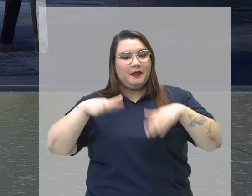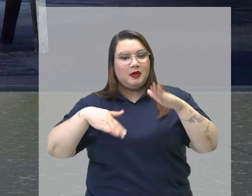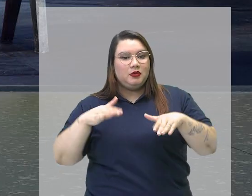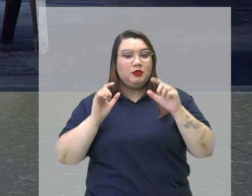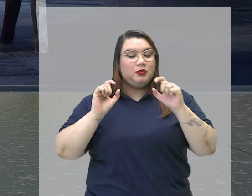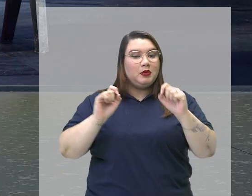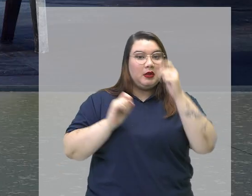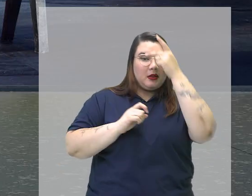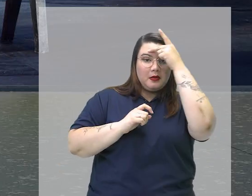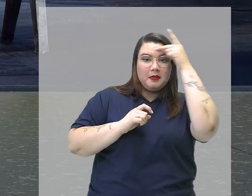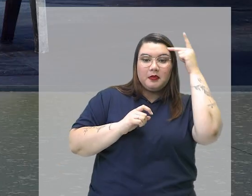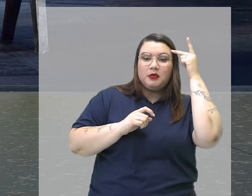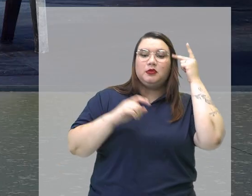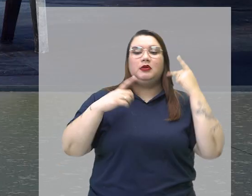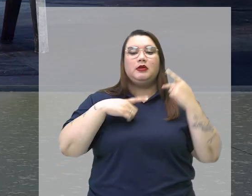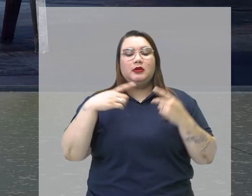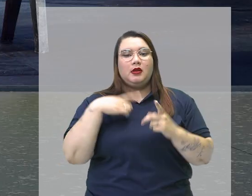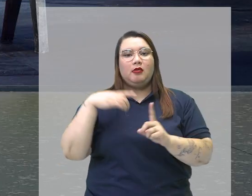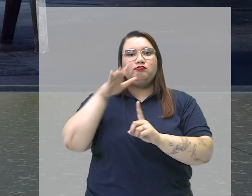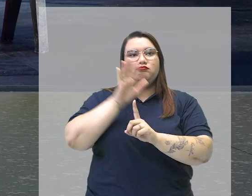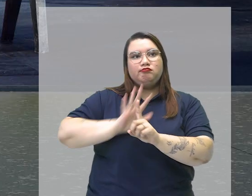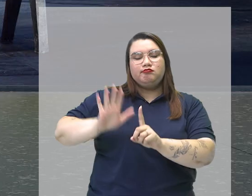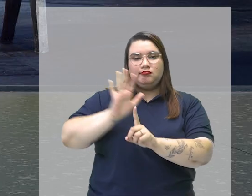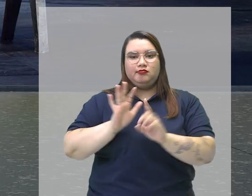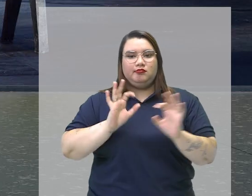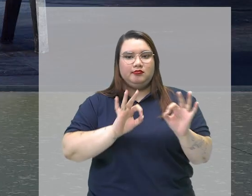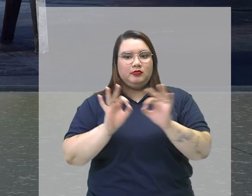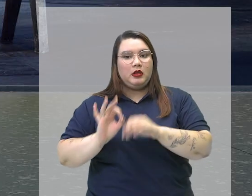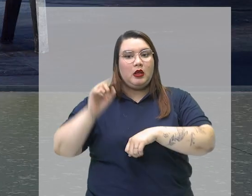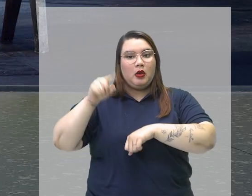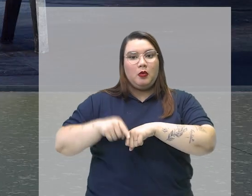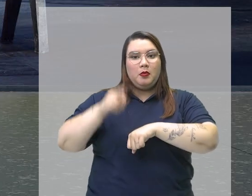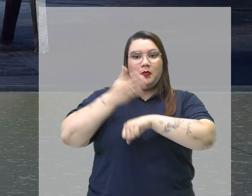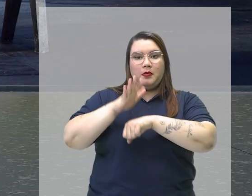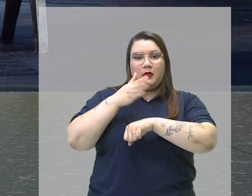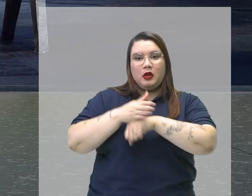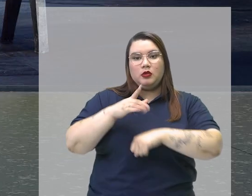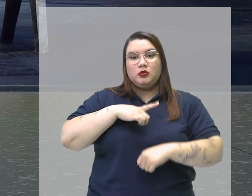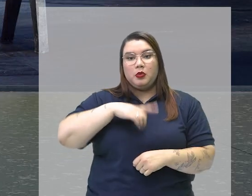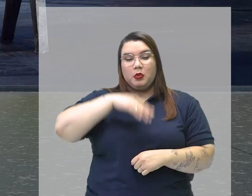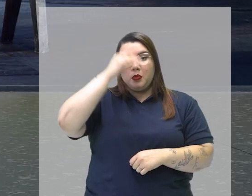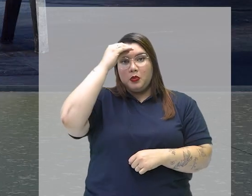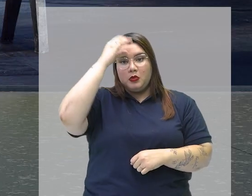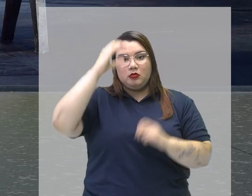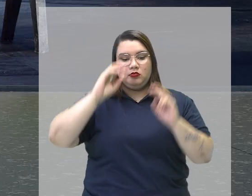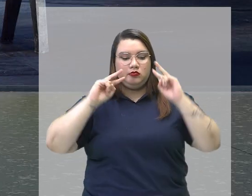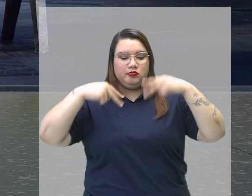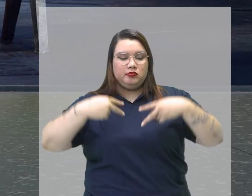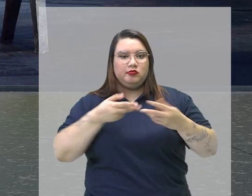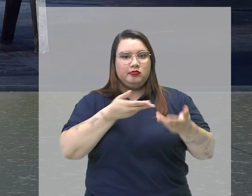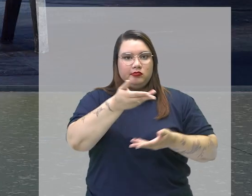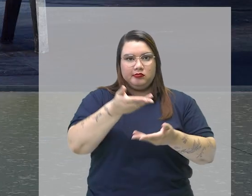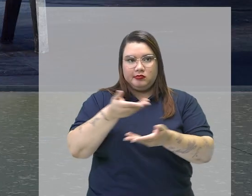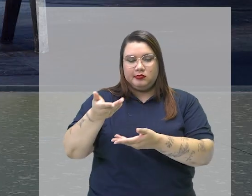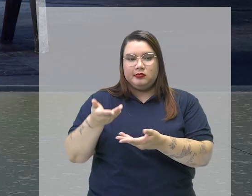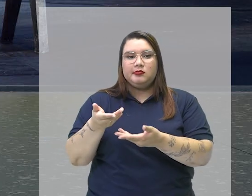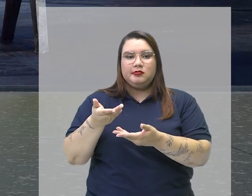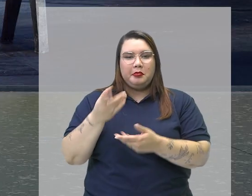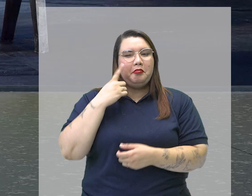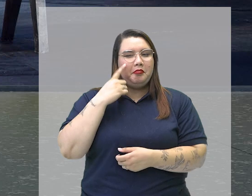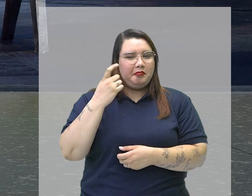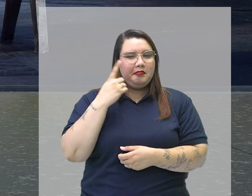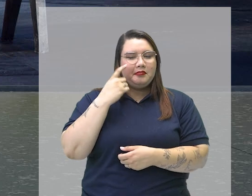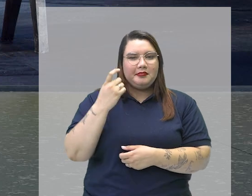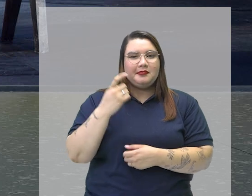vai depender ali do que a pessoa está encenando, tá bom? Sendo uma prática de autoconhecimento e de